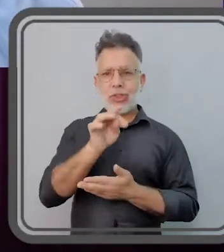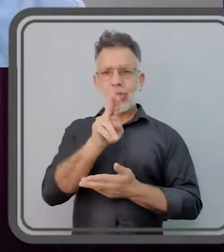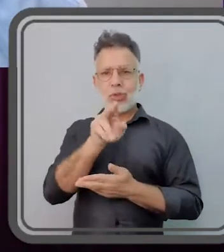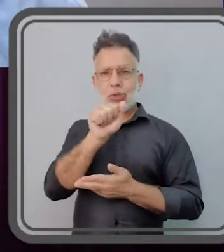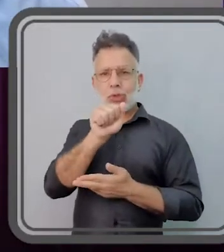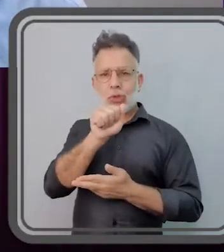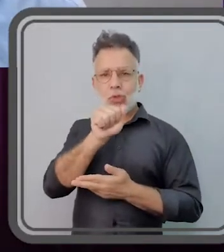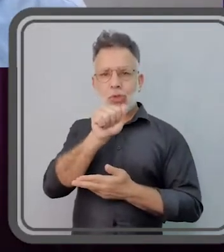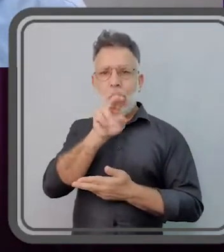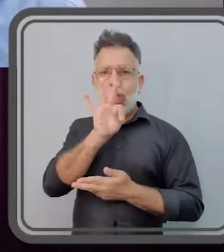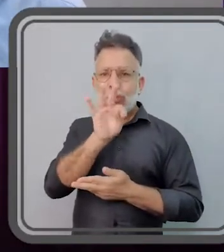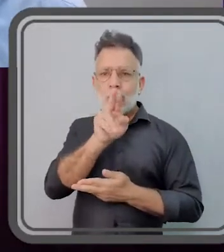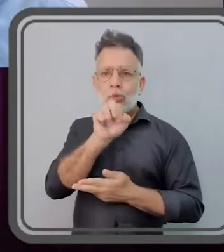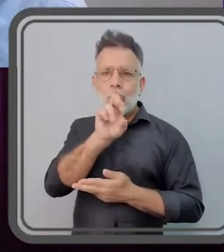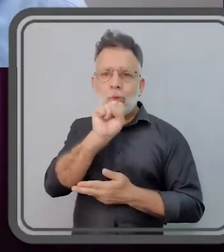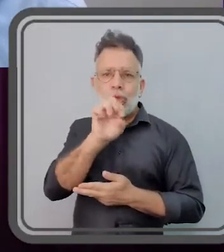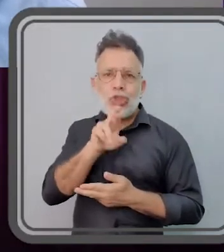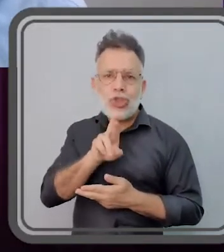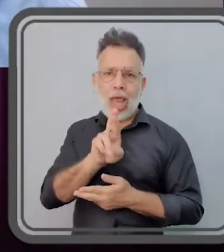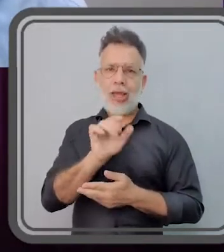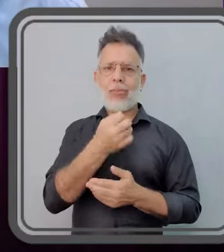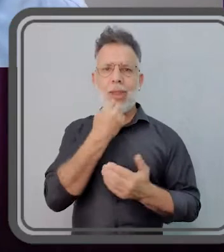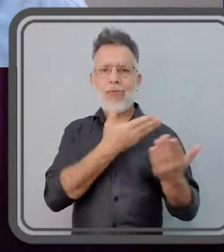muito bem-vindo ao Intalks.